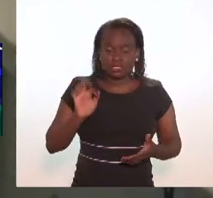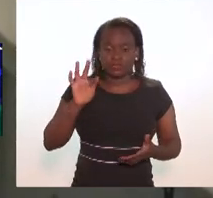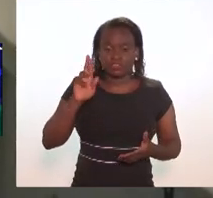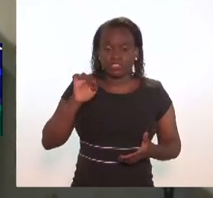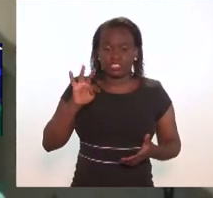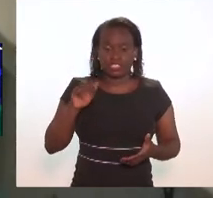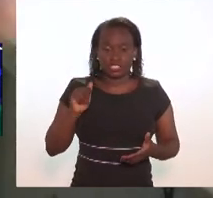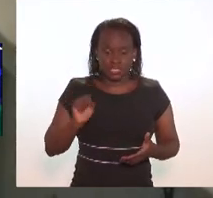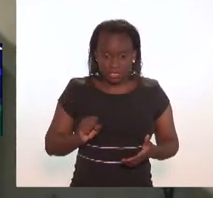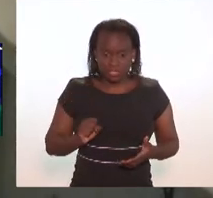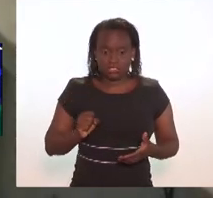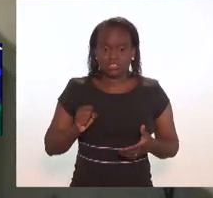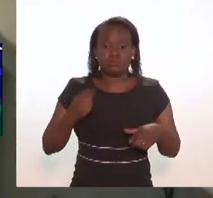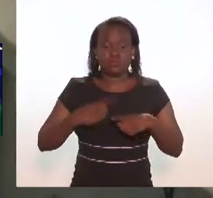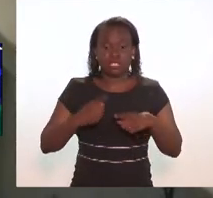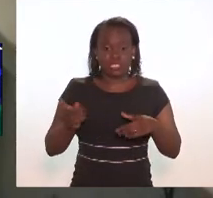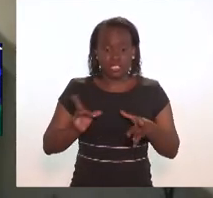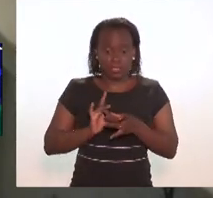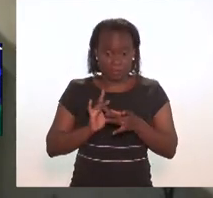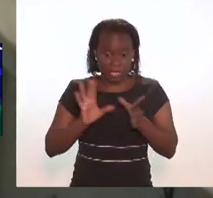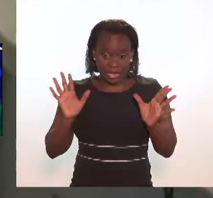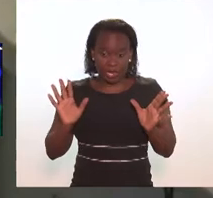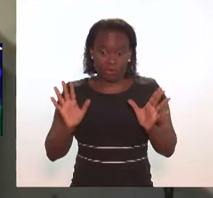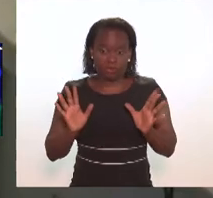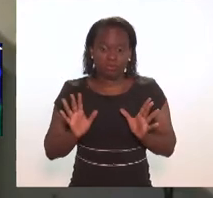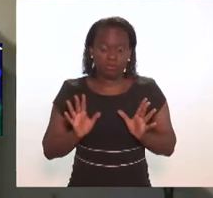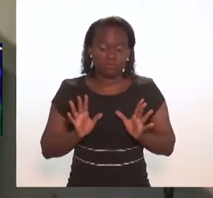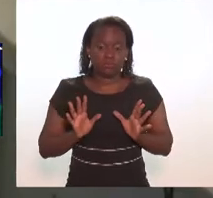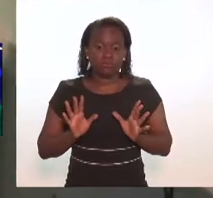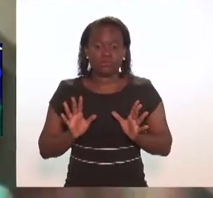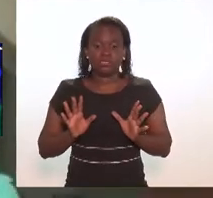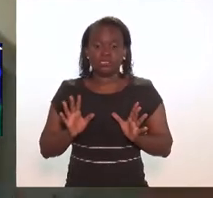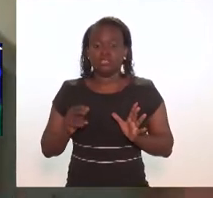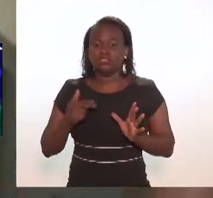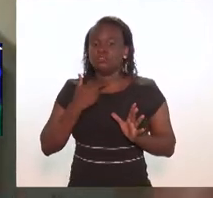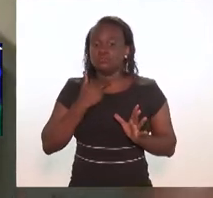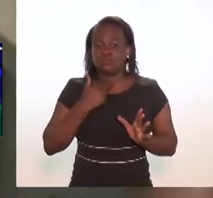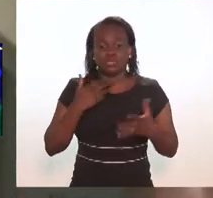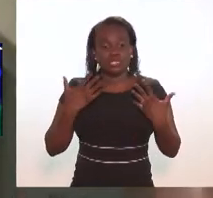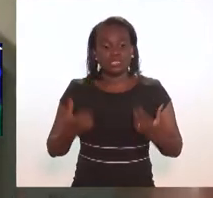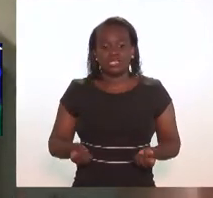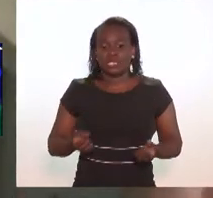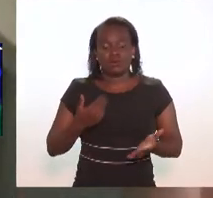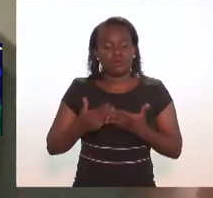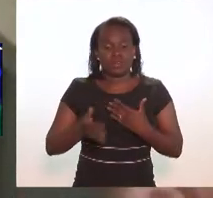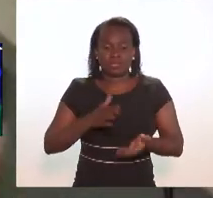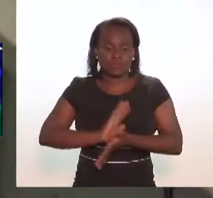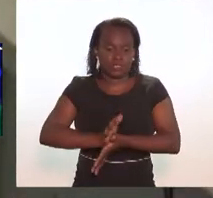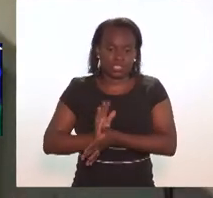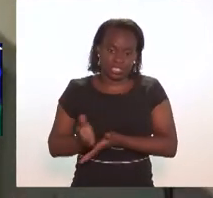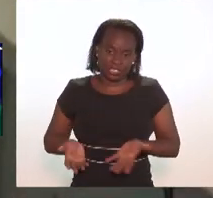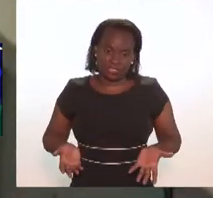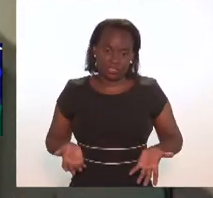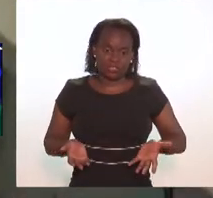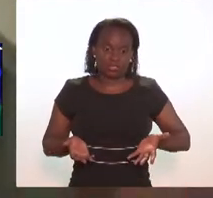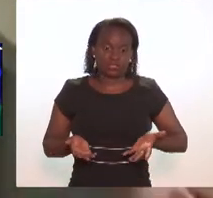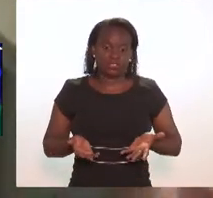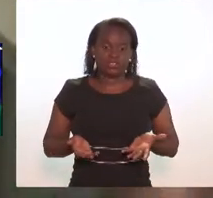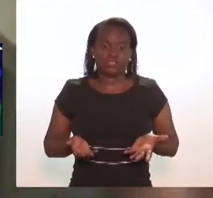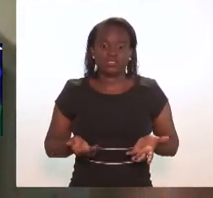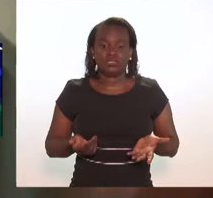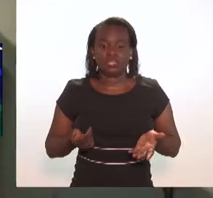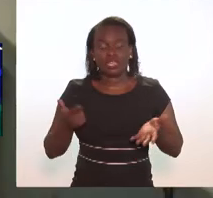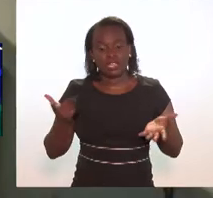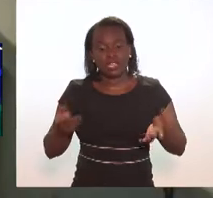Porque todo liberal, não pode ser a favor de nenhum preconceito. Quer seja no mundo